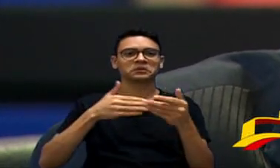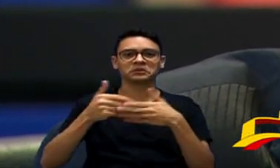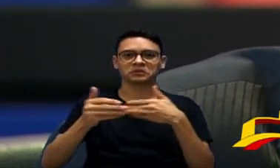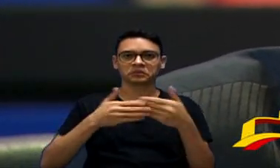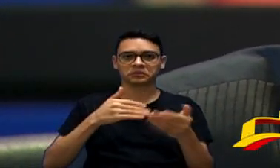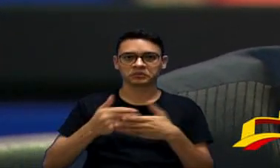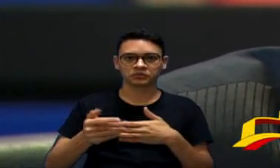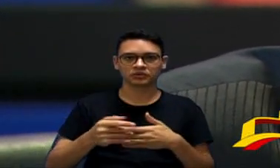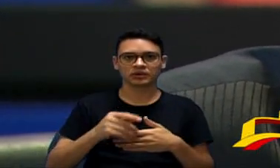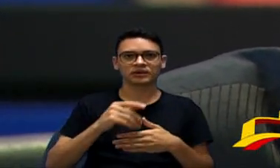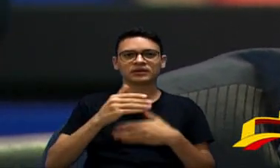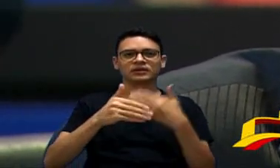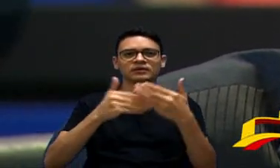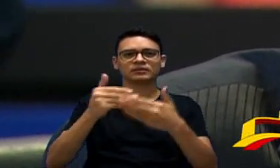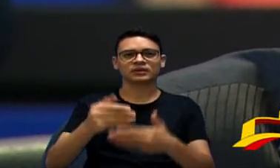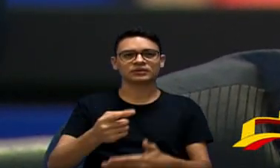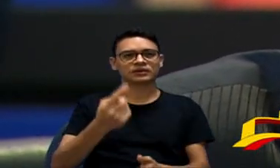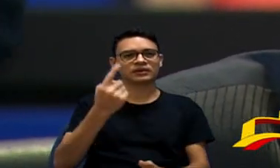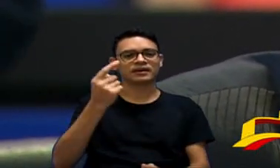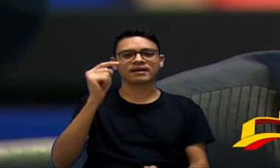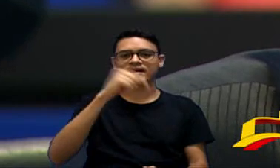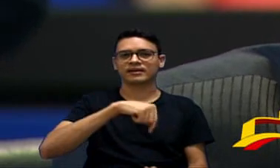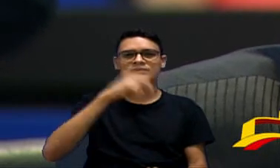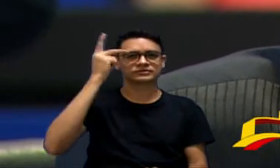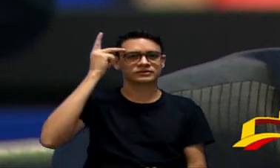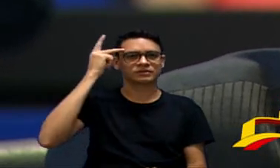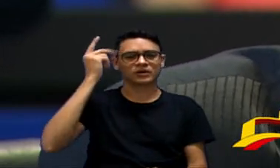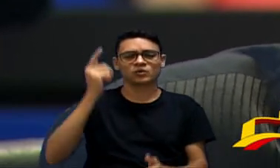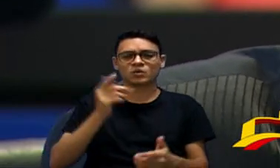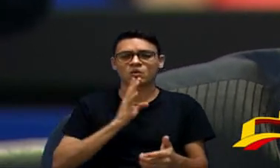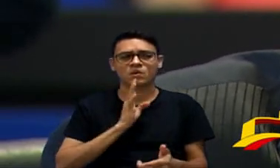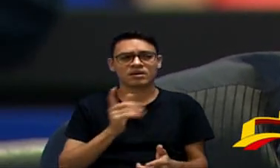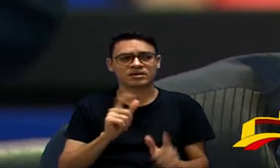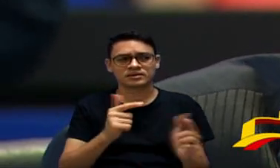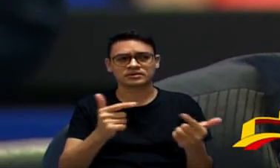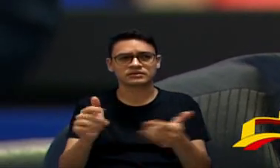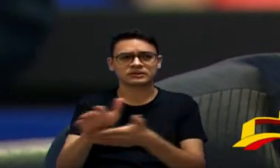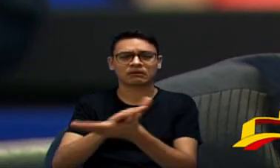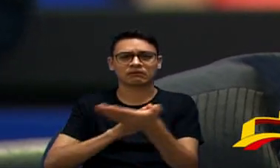vai ser o forasteiro, porque ele nem de São Paulo é, nem São Paulo ele conhece,